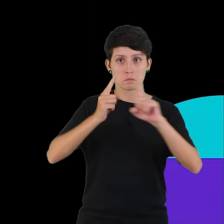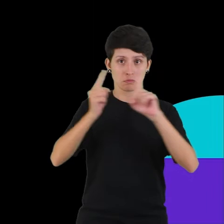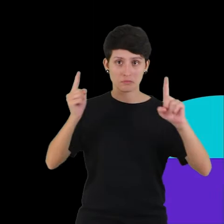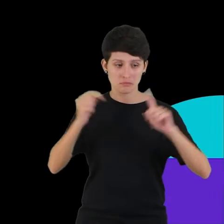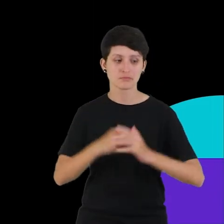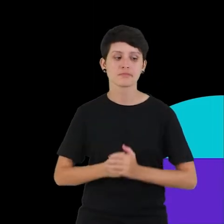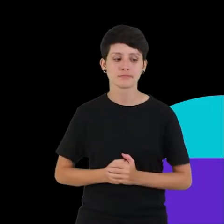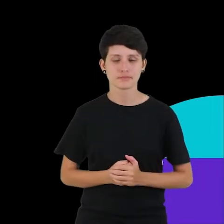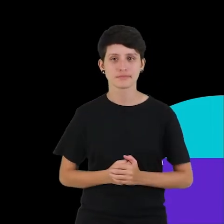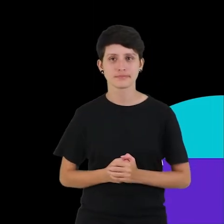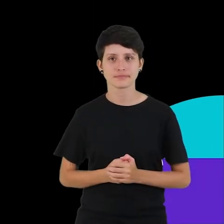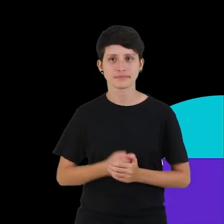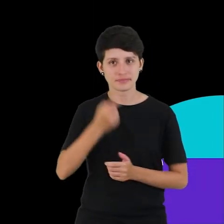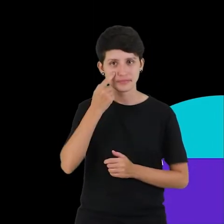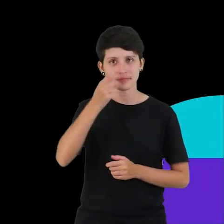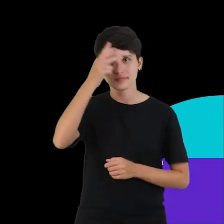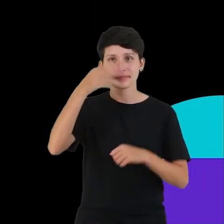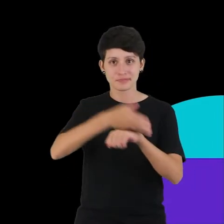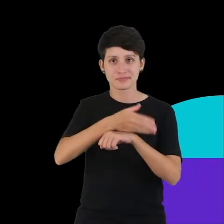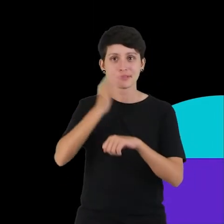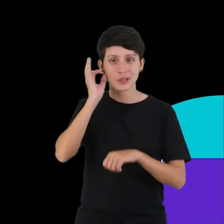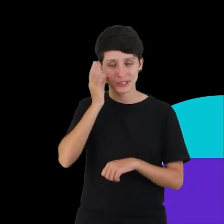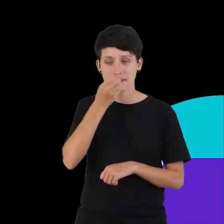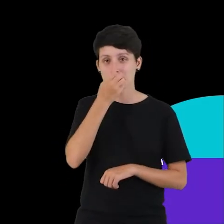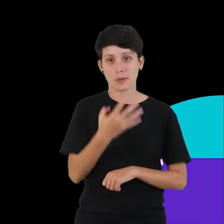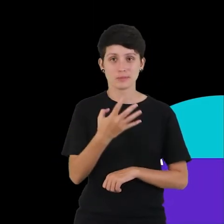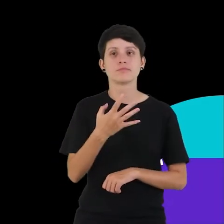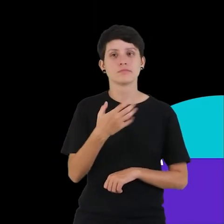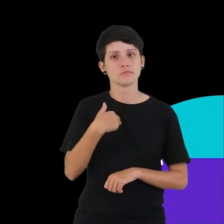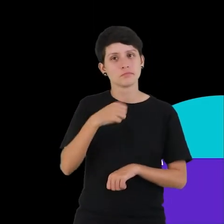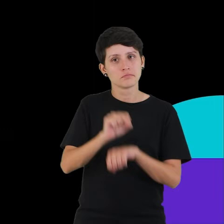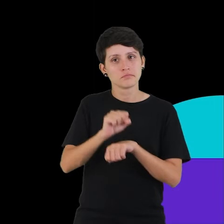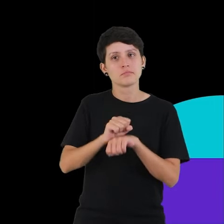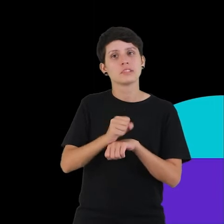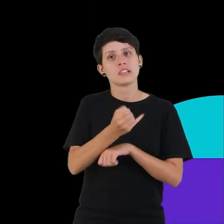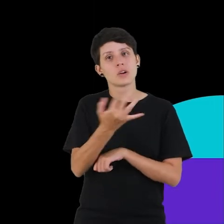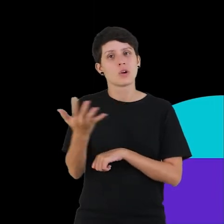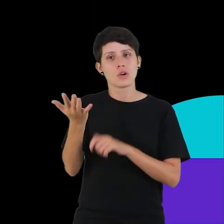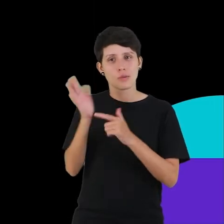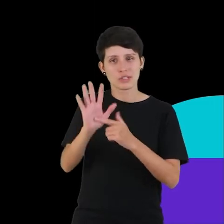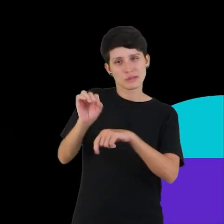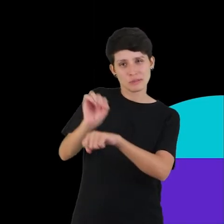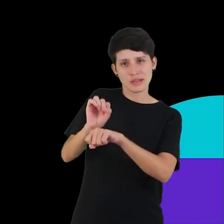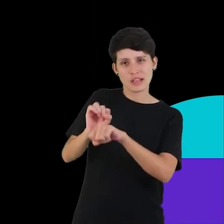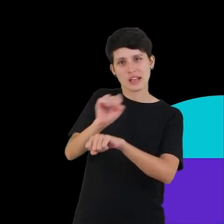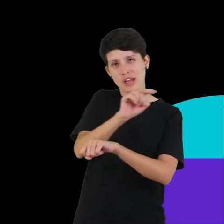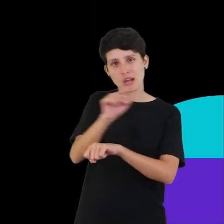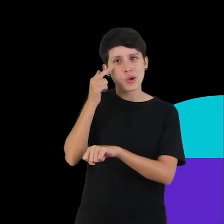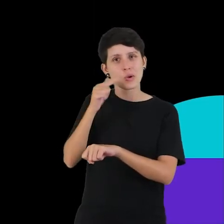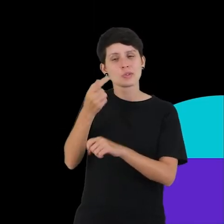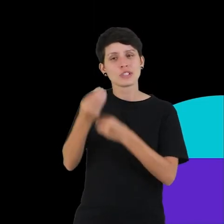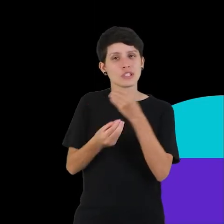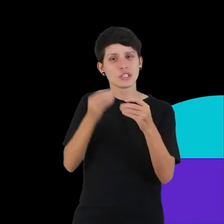Prontinho. E aí eu queria fazer umas perguntas para a gente discutir um pouco o caso da Keitiane. Então, eu vou mandar aqui o link para quem não consegue acessar, mas quem